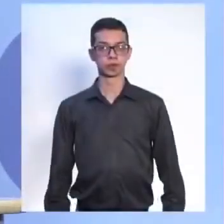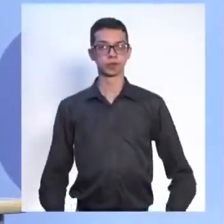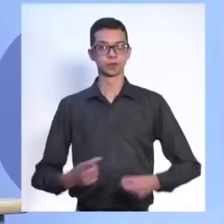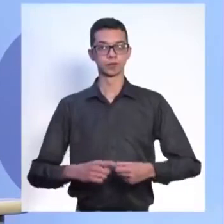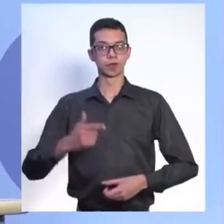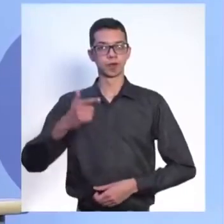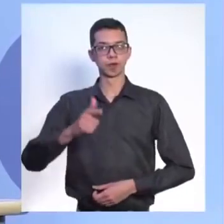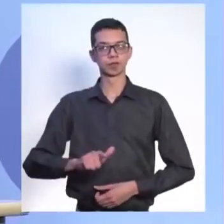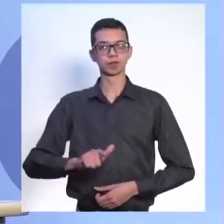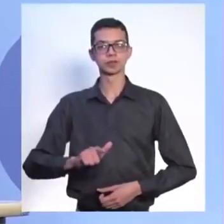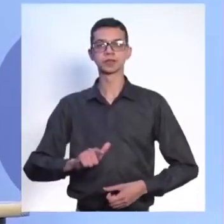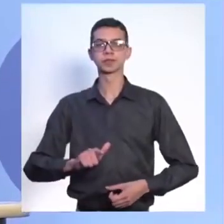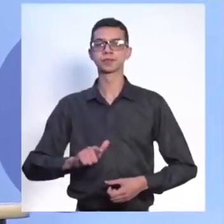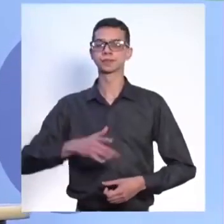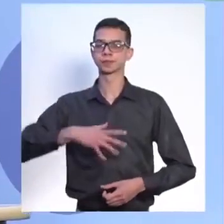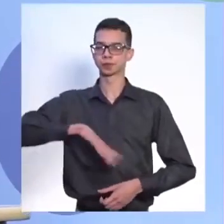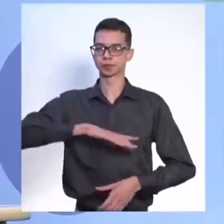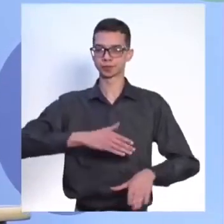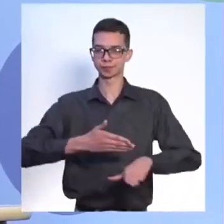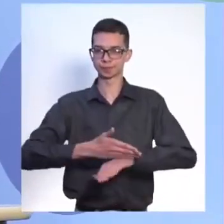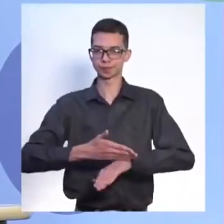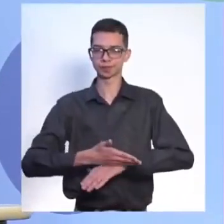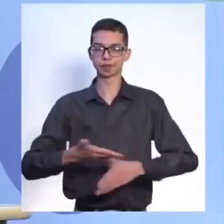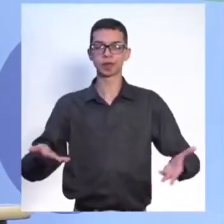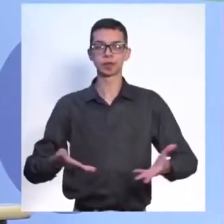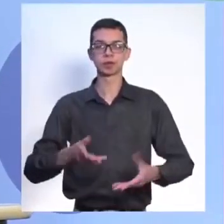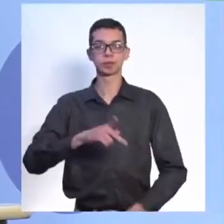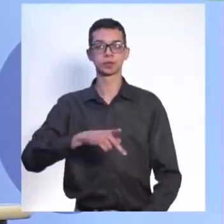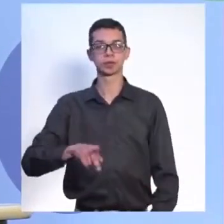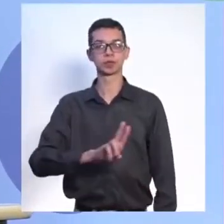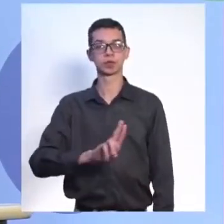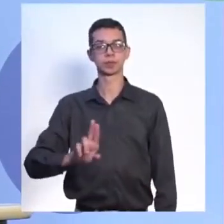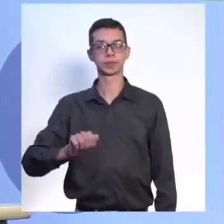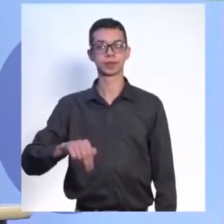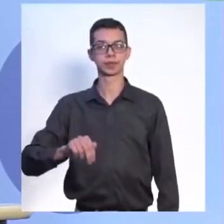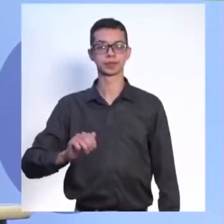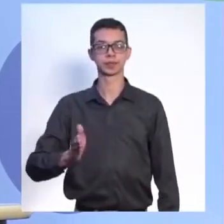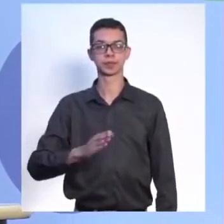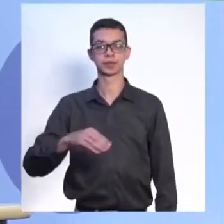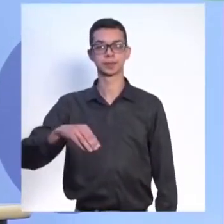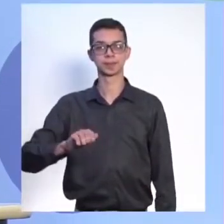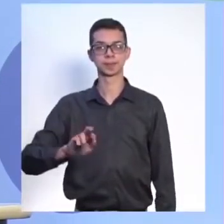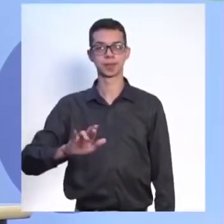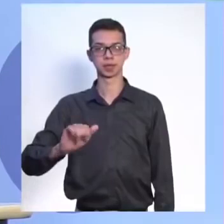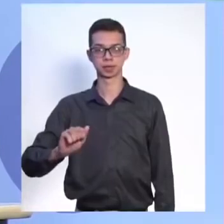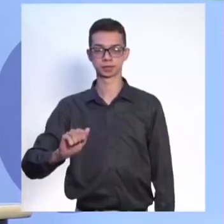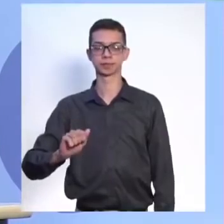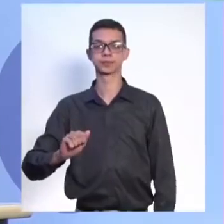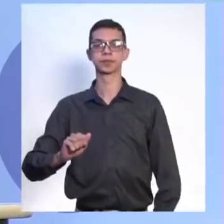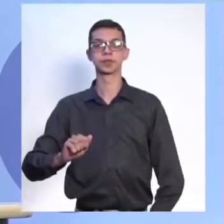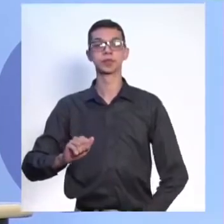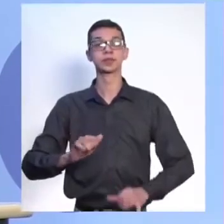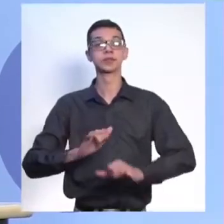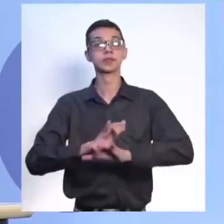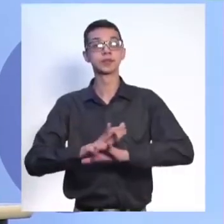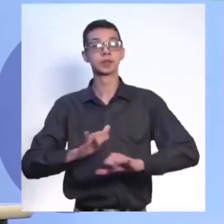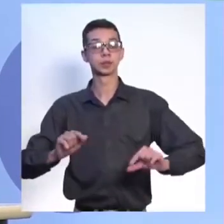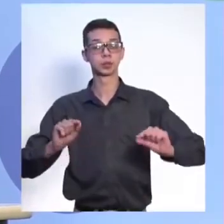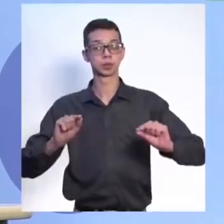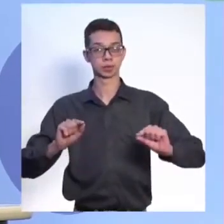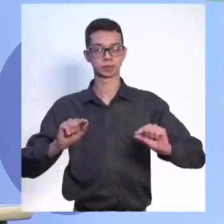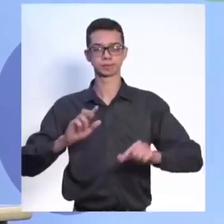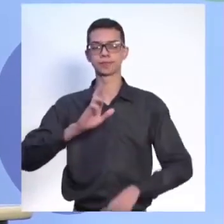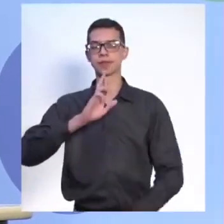voltamos para a interação. Vamos pegar aqui a professora Ana Maria, da PEI Fernando Nobre Cotia. Ela traz a resposta do